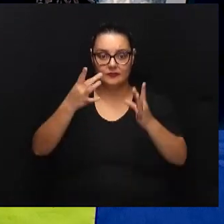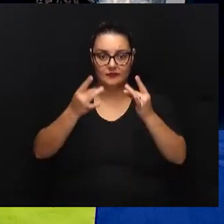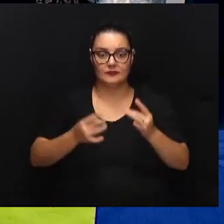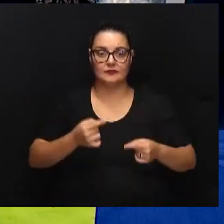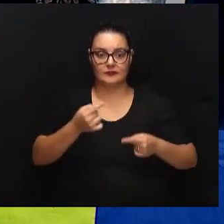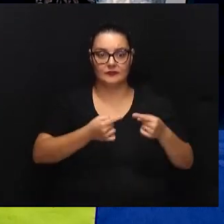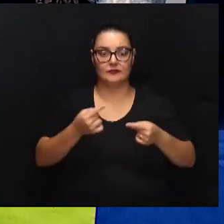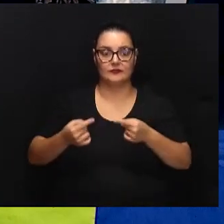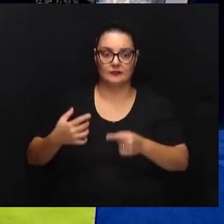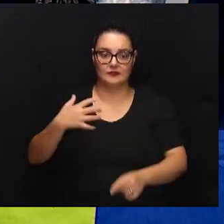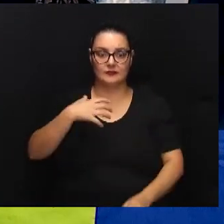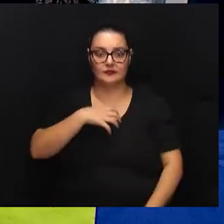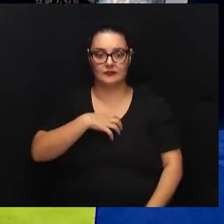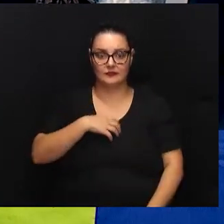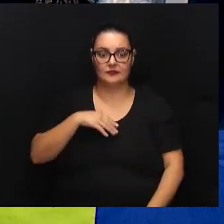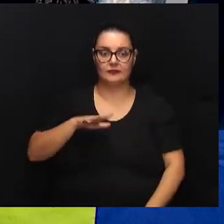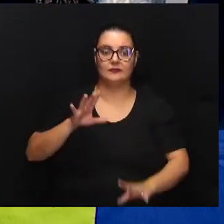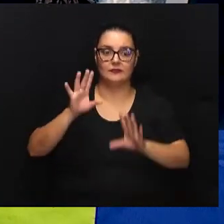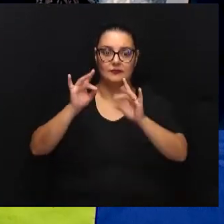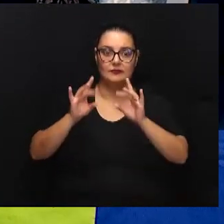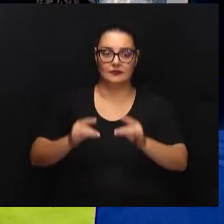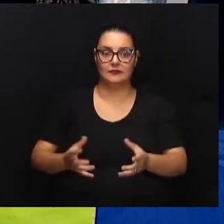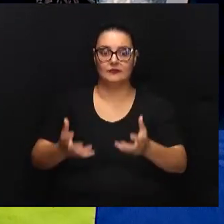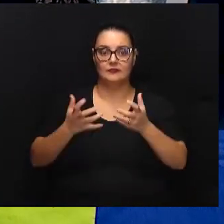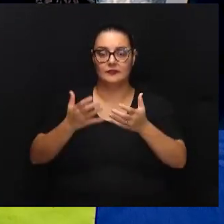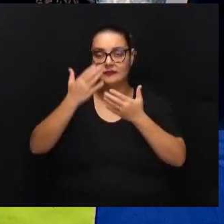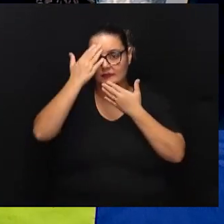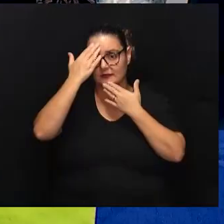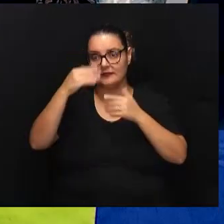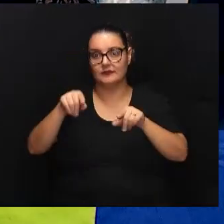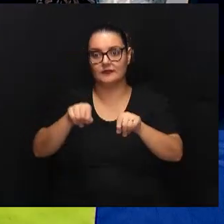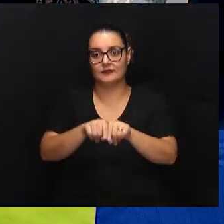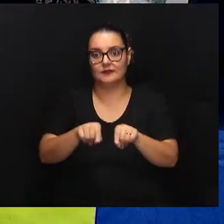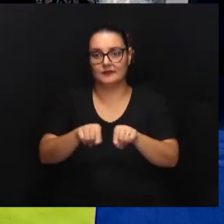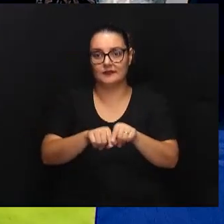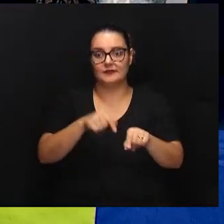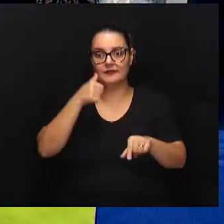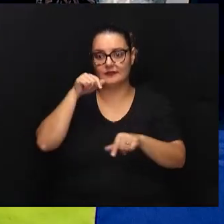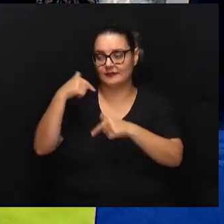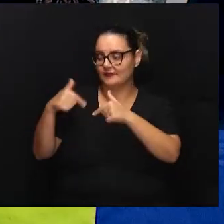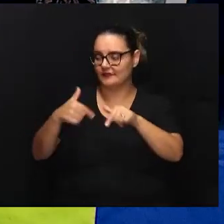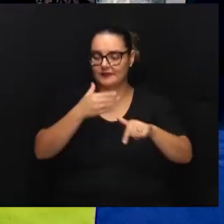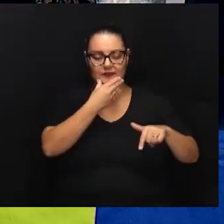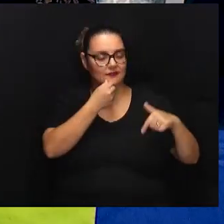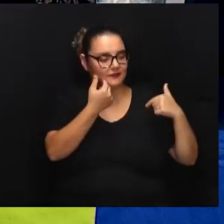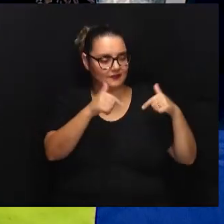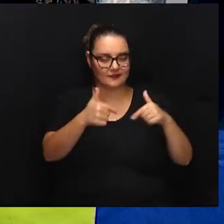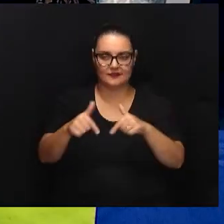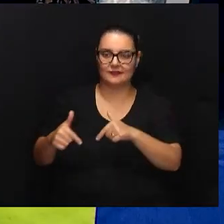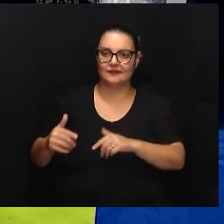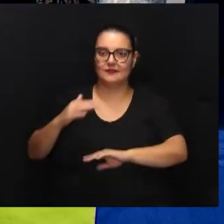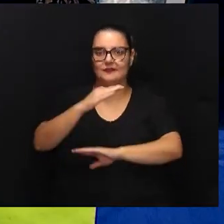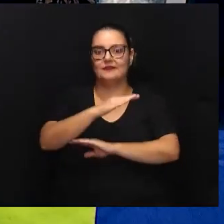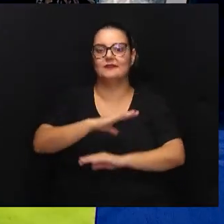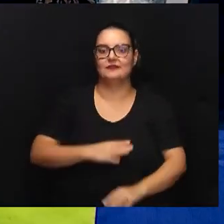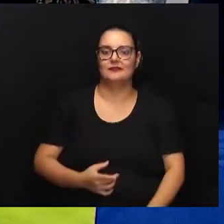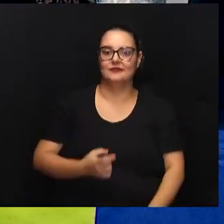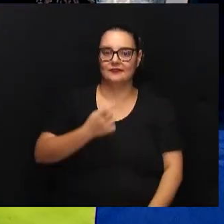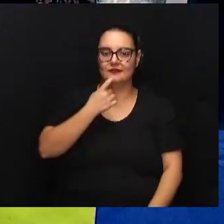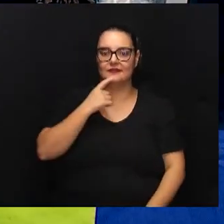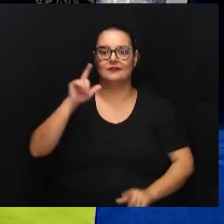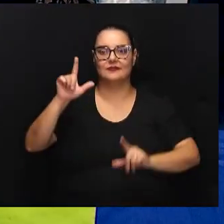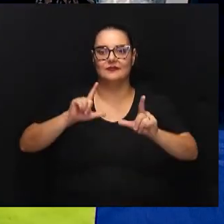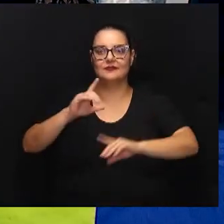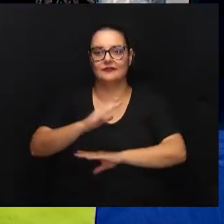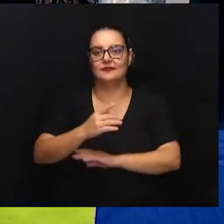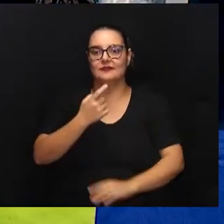Mas depois a gente entra nesse debate de forma mais aprofundada. E quero agradecer também às trabalhadoras e